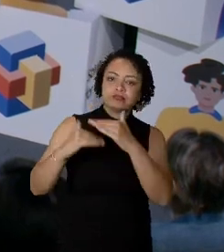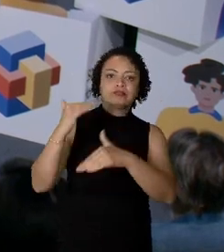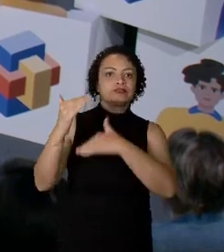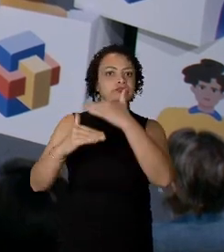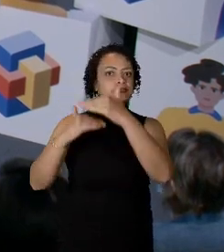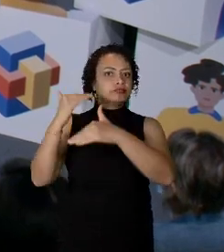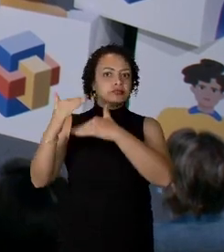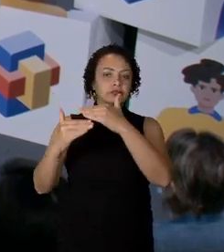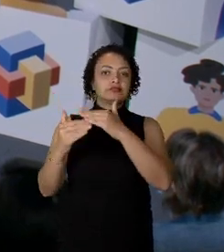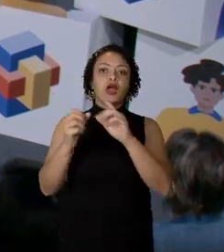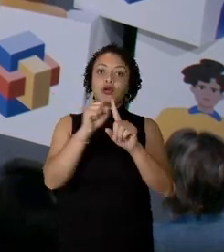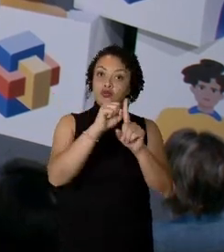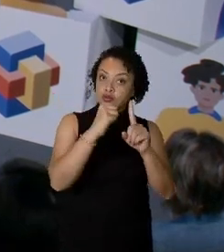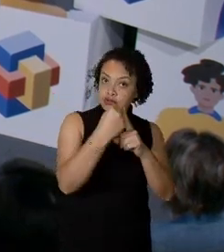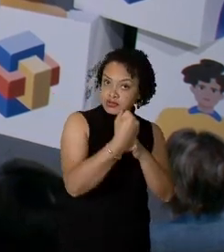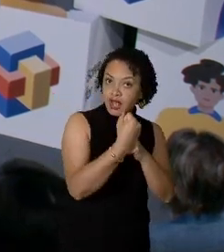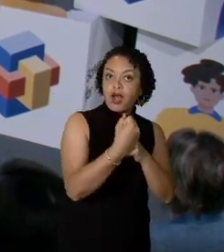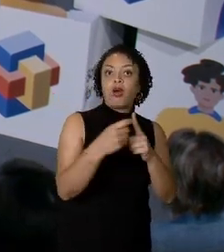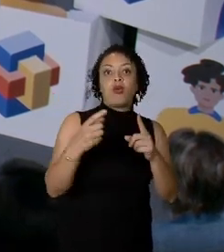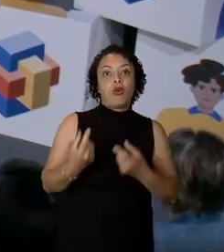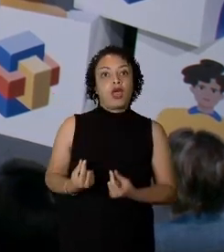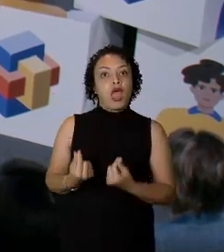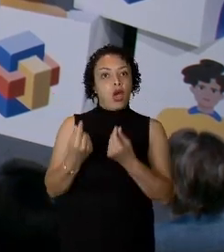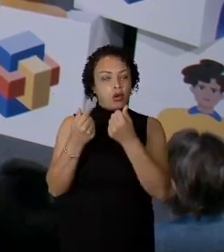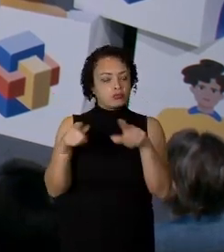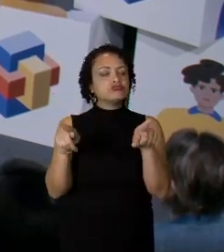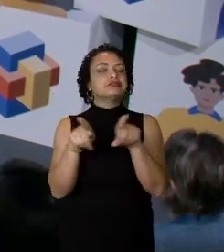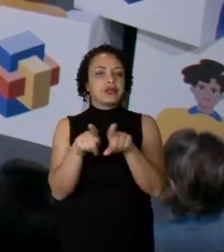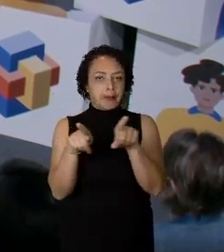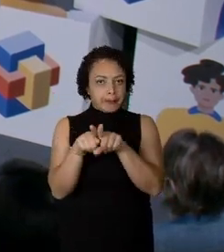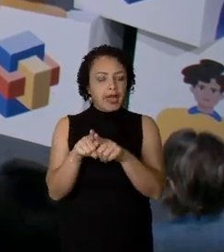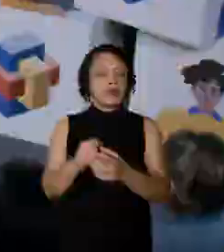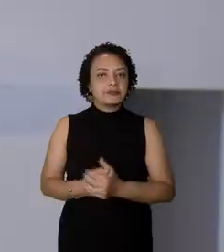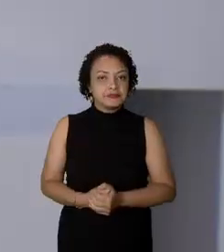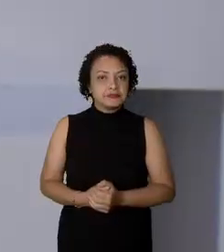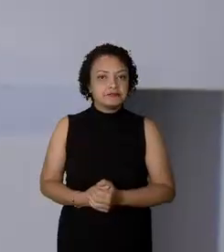crescer social e economicamente.